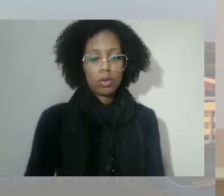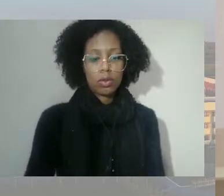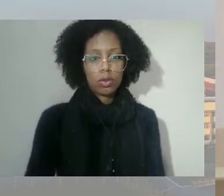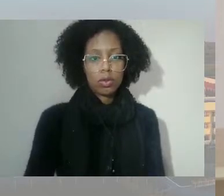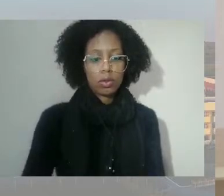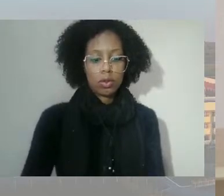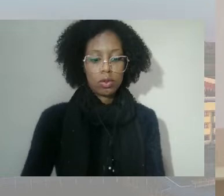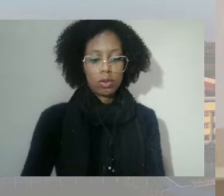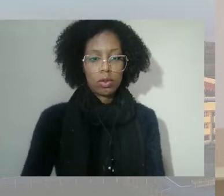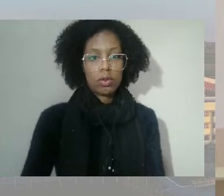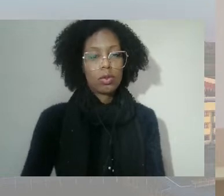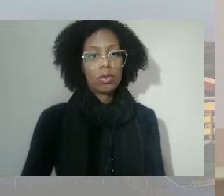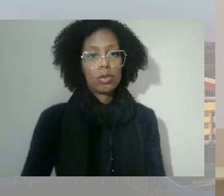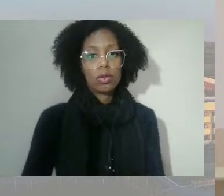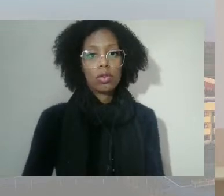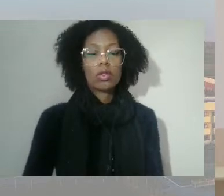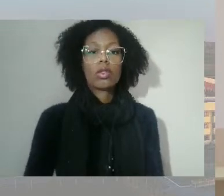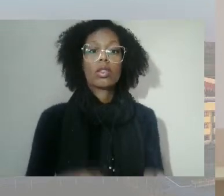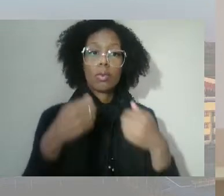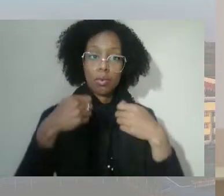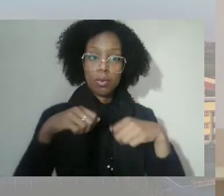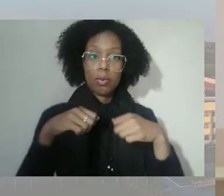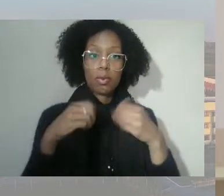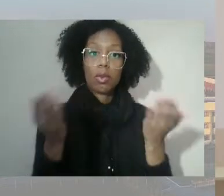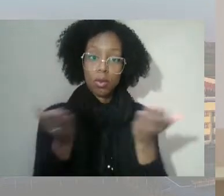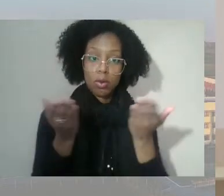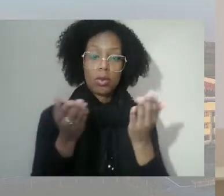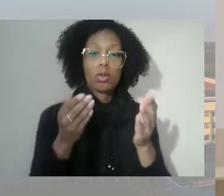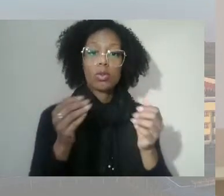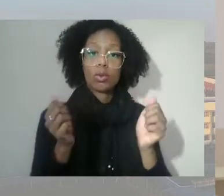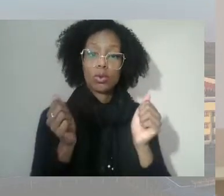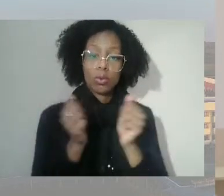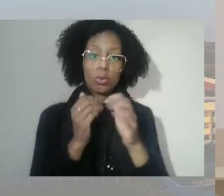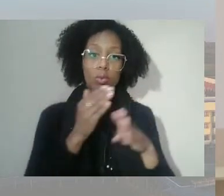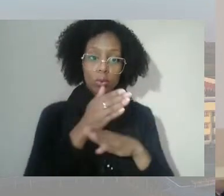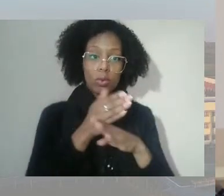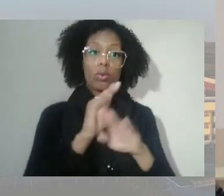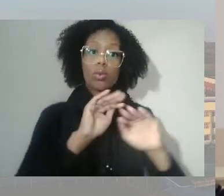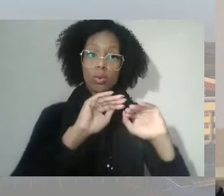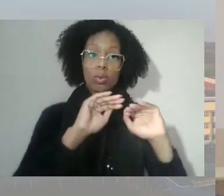Leandro? Tem que fazer parte do conselho, né?